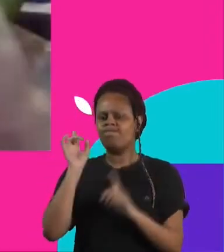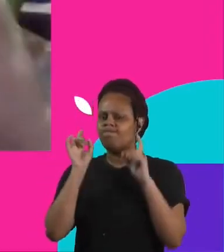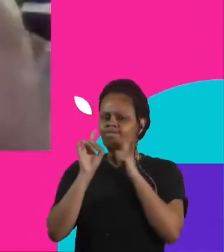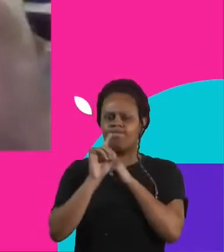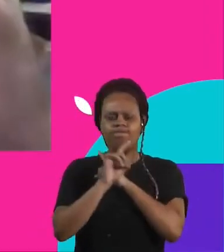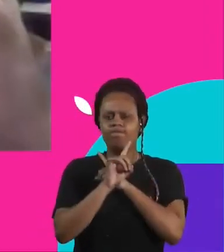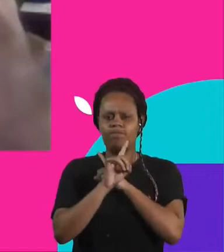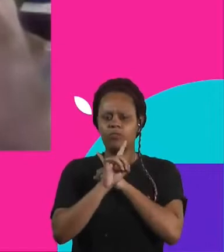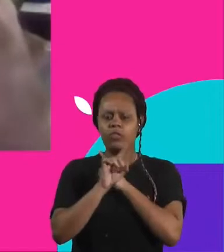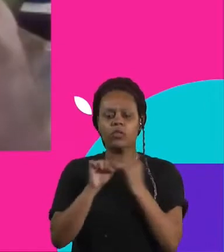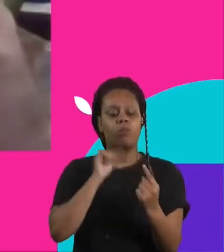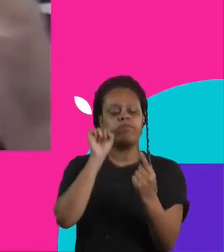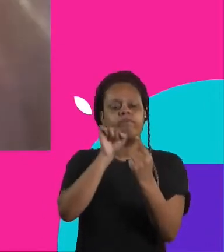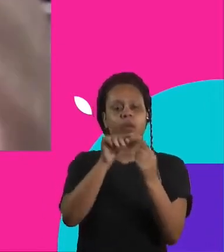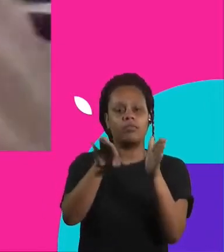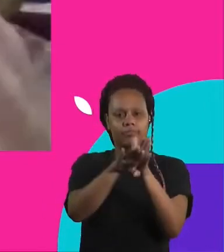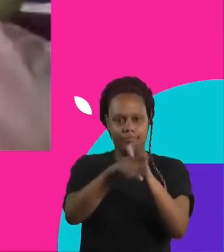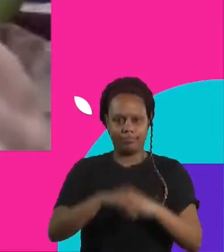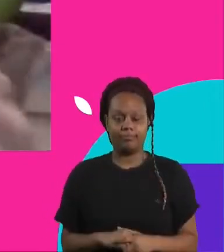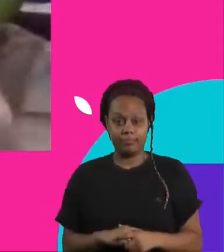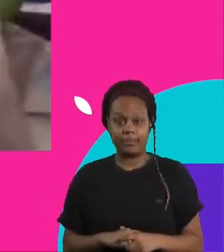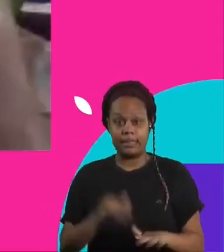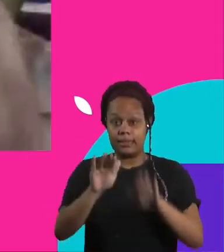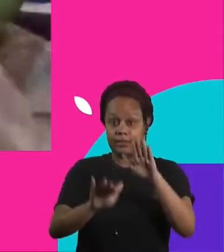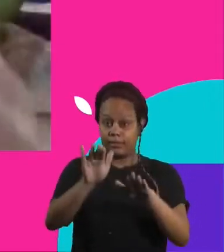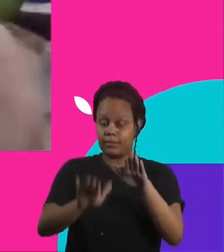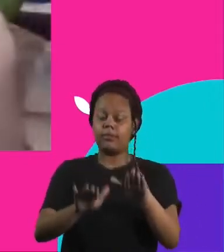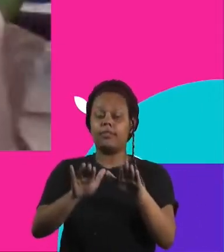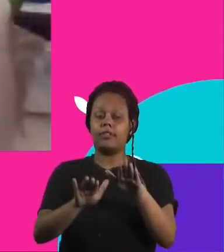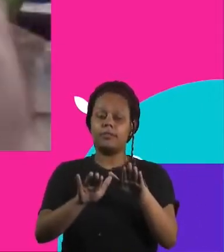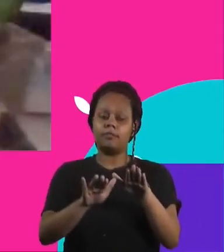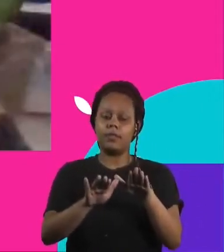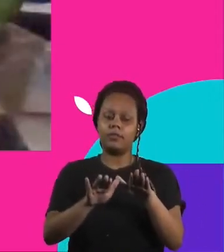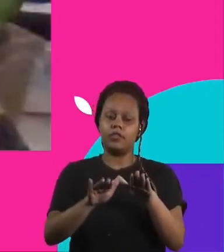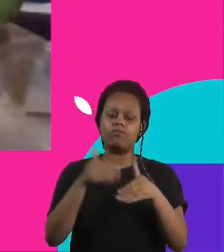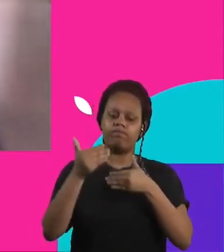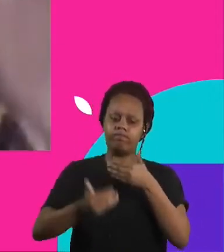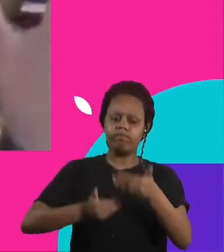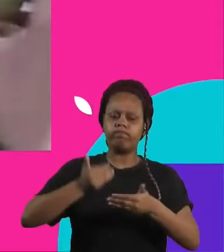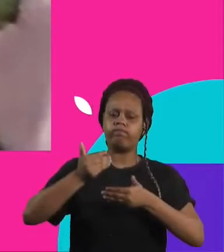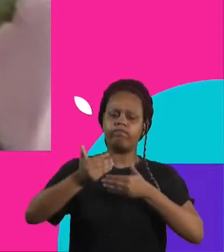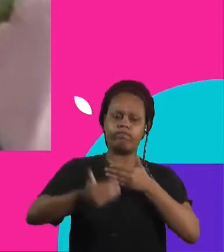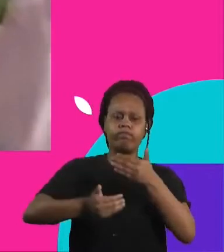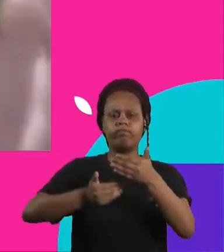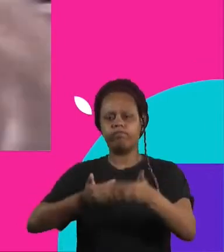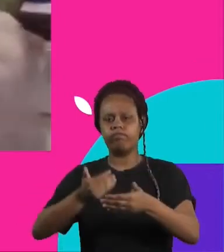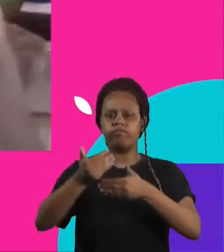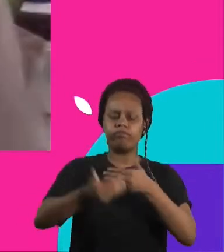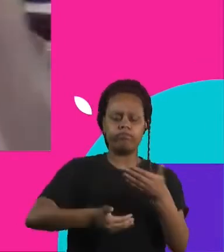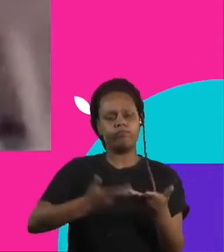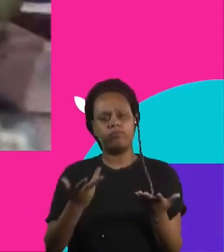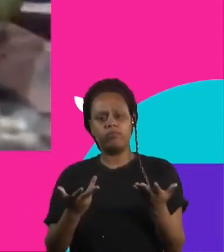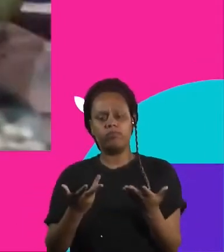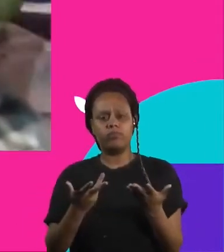de muito tempo da intervenção, muito amadurecimento, ou então coisas que estão sem a nossa governabilidade,